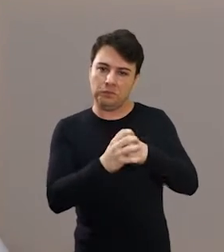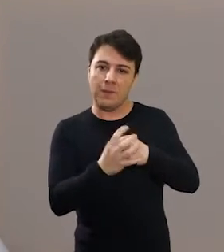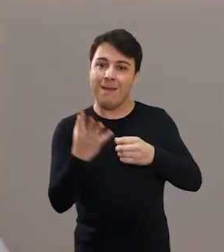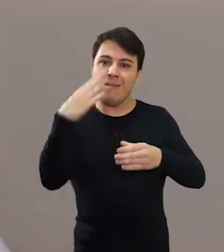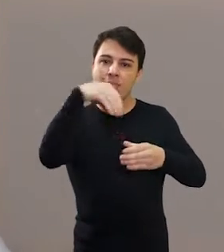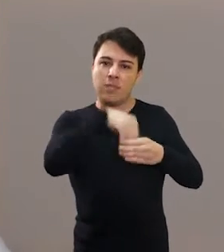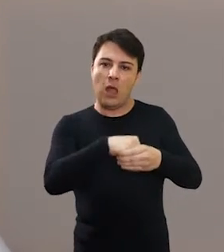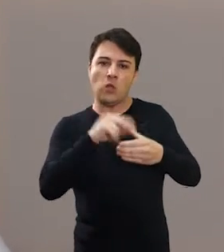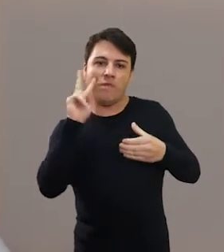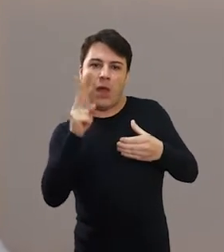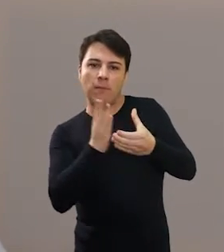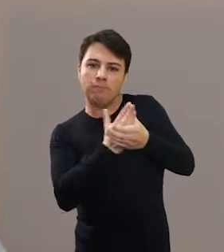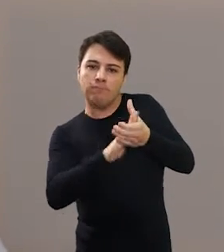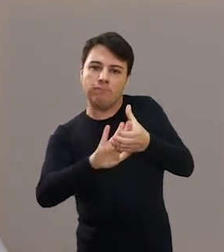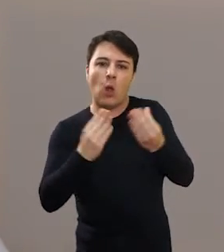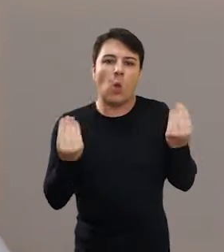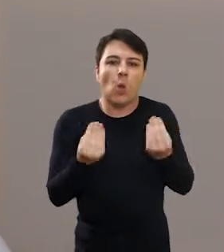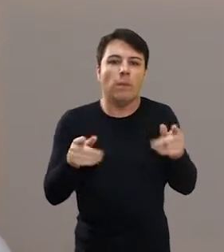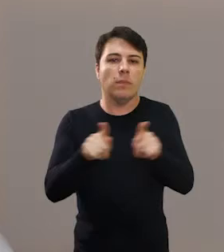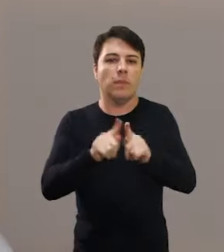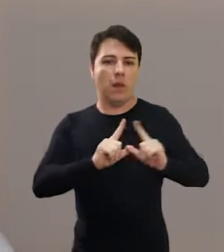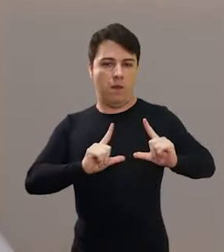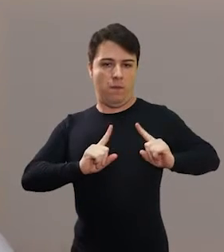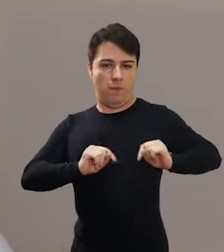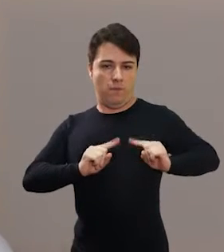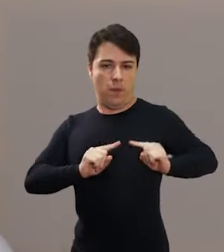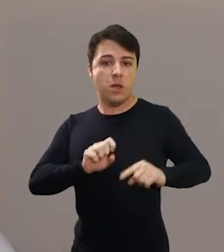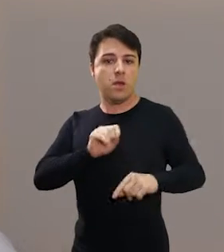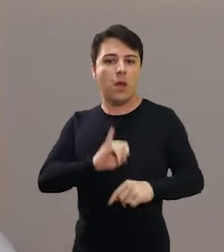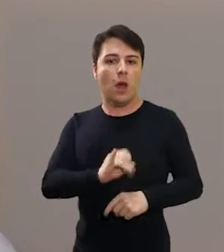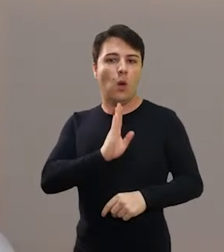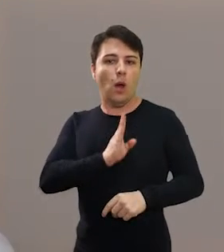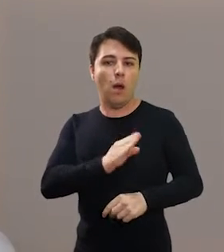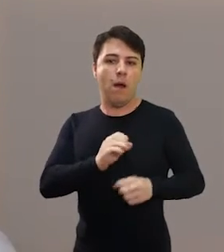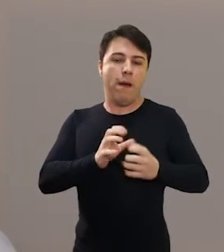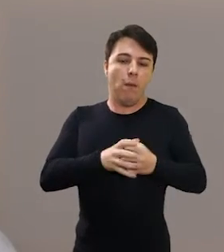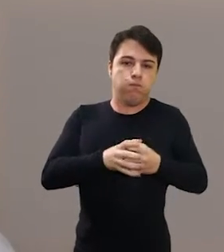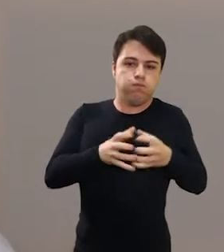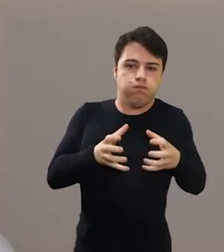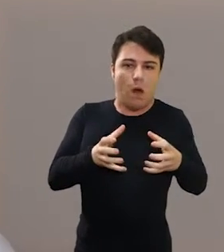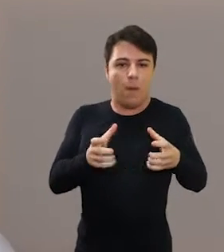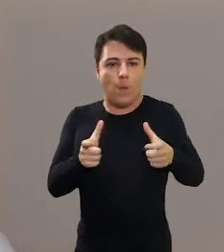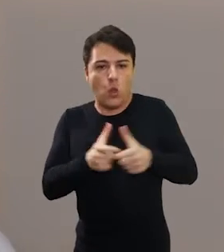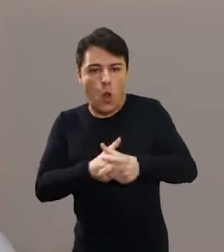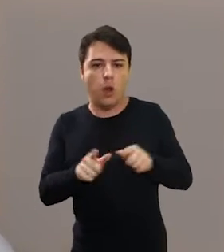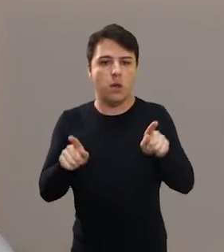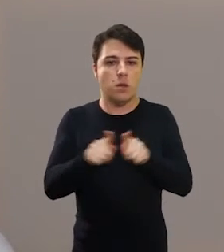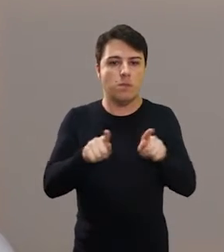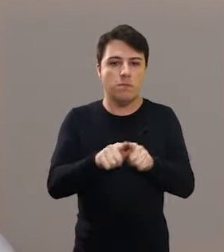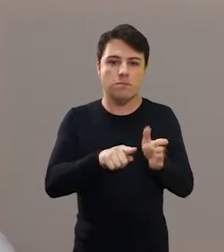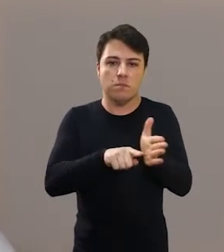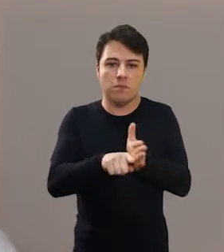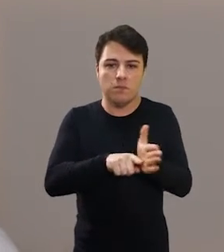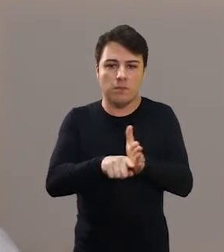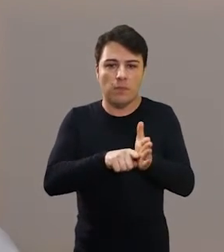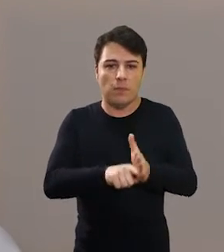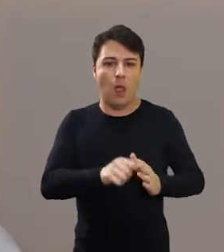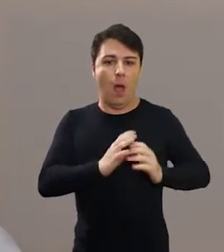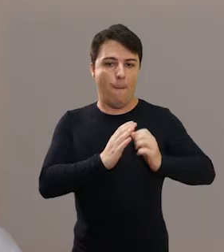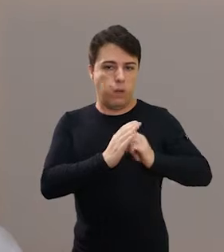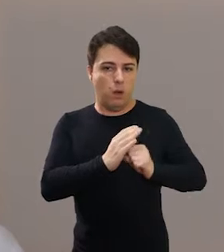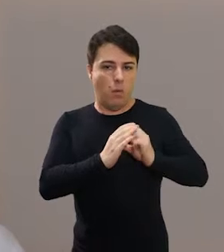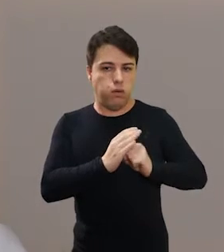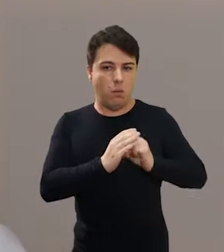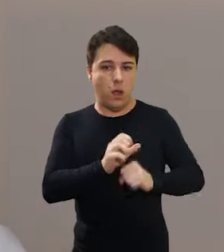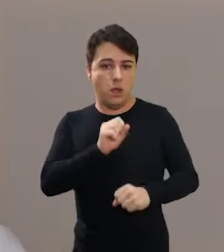formato do coração, toda a anatomia cardíaca, as paredes do coração, as válvulas, o tamanho, a função do coração, é o